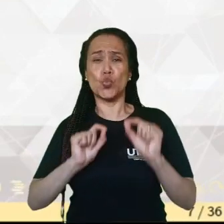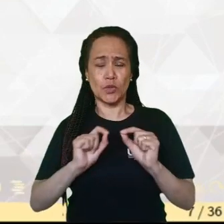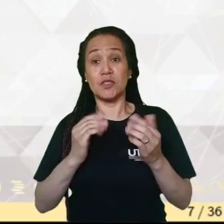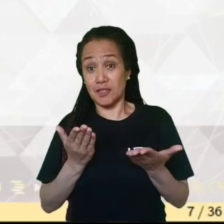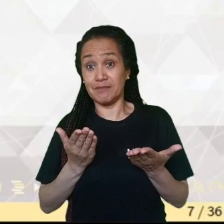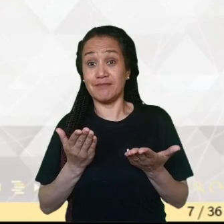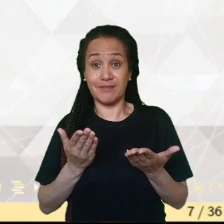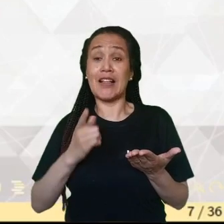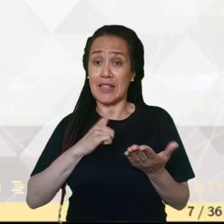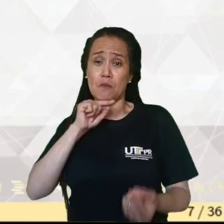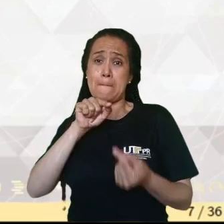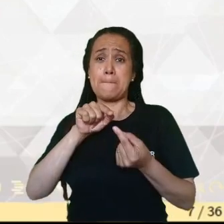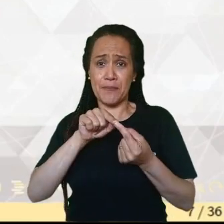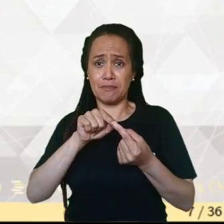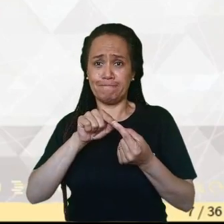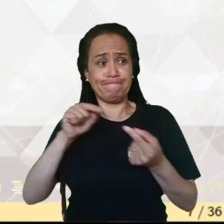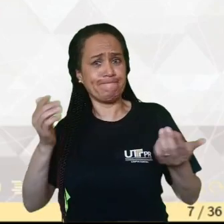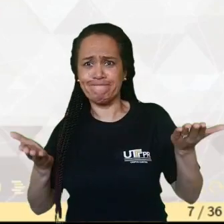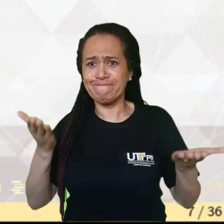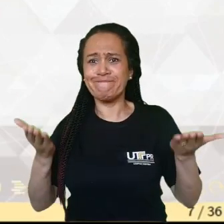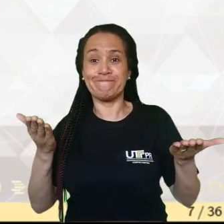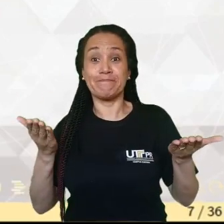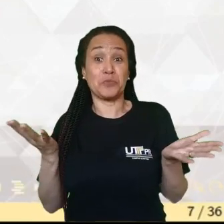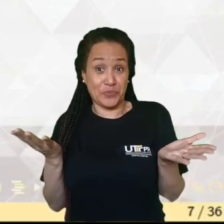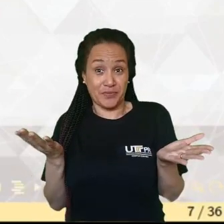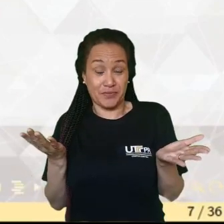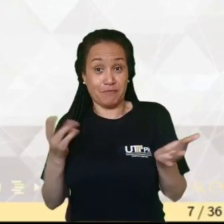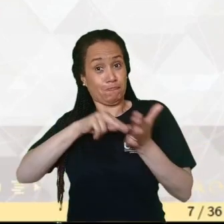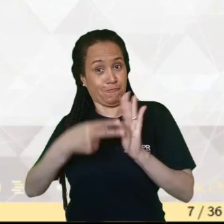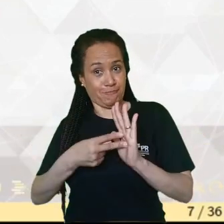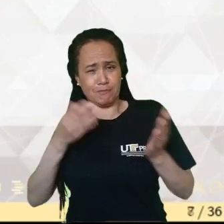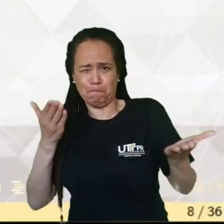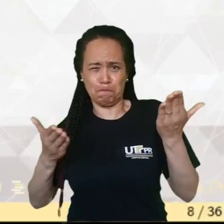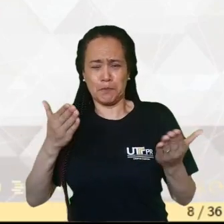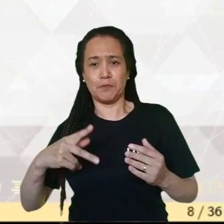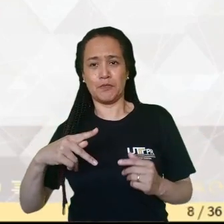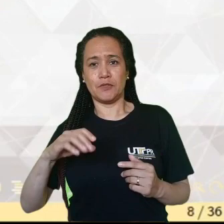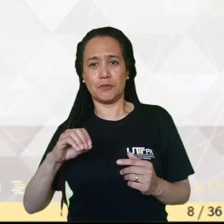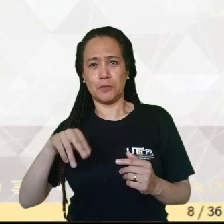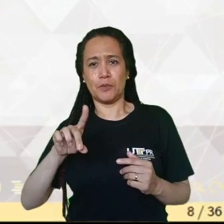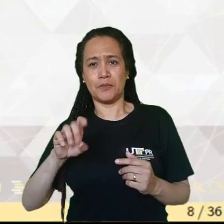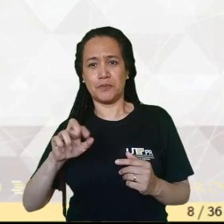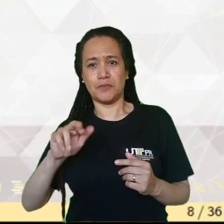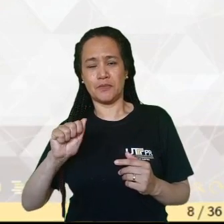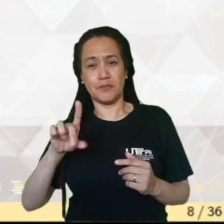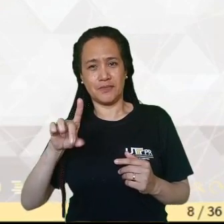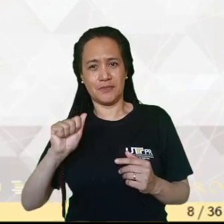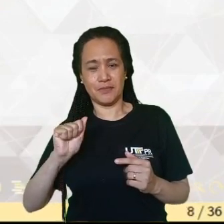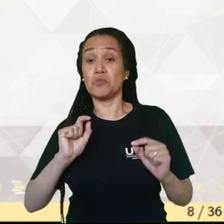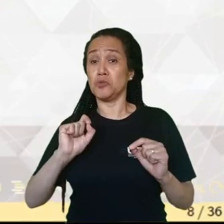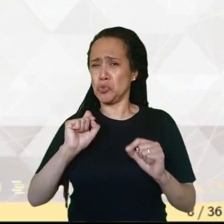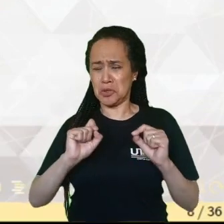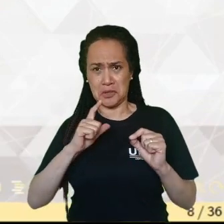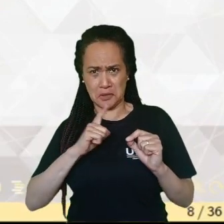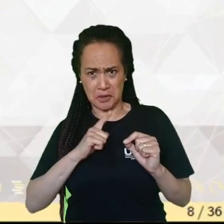mais nada menos do que um ponto médio dessa observação, ou seja, uma média ponderada. Então, nós temos aqui o que nós chamamos de